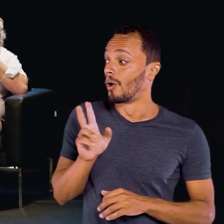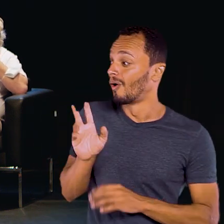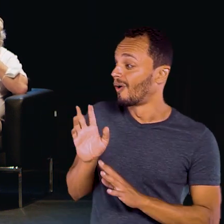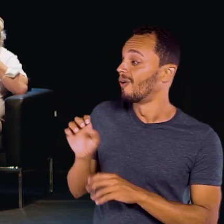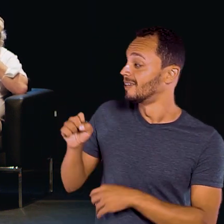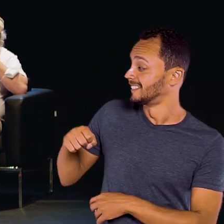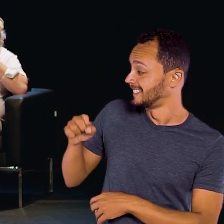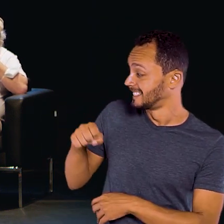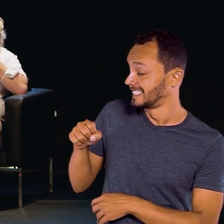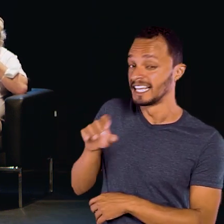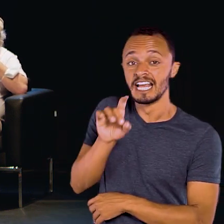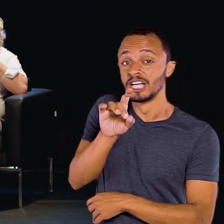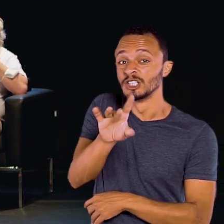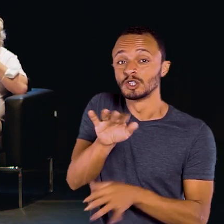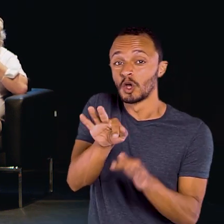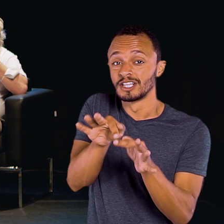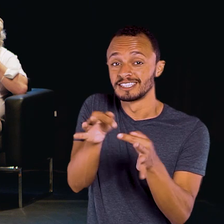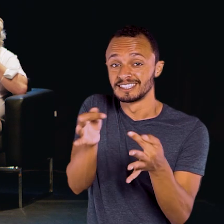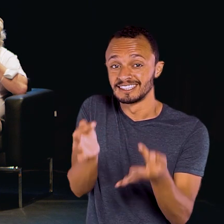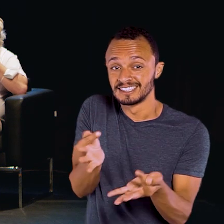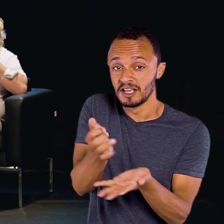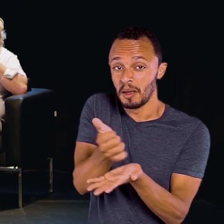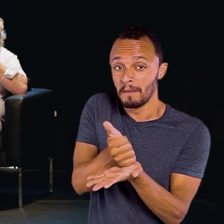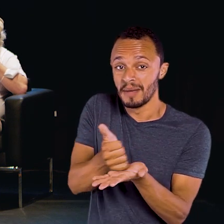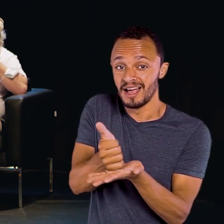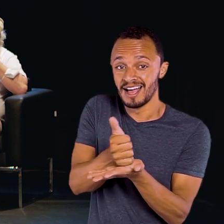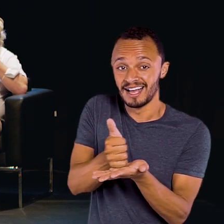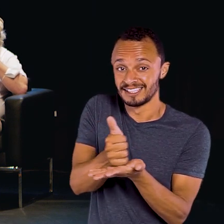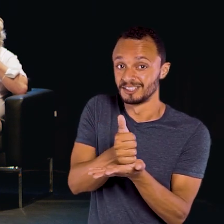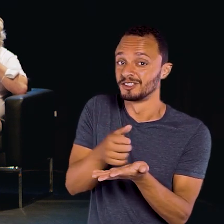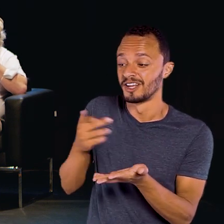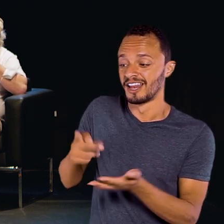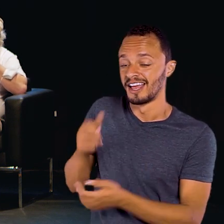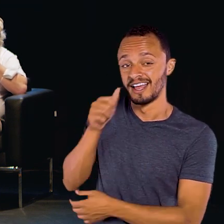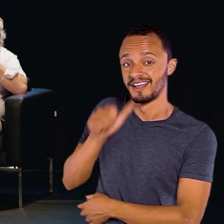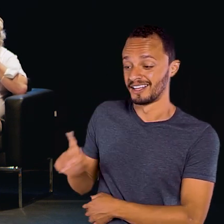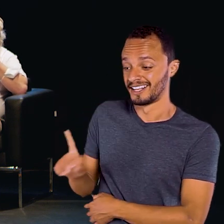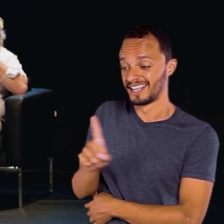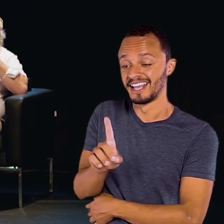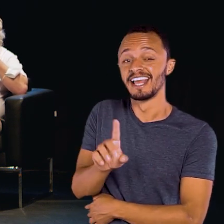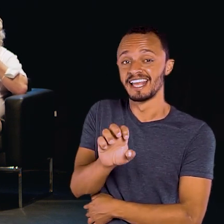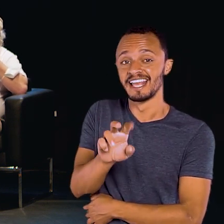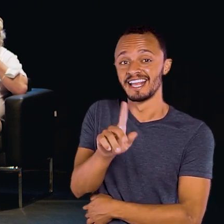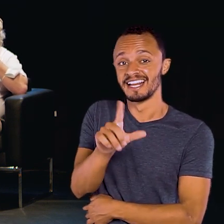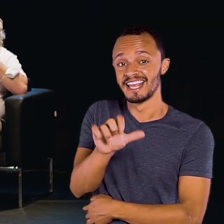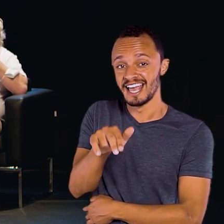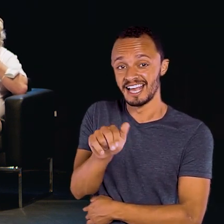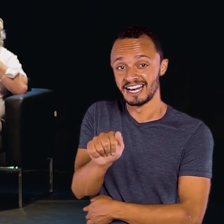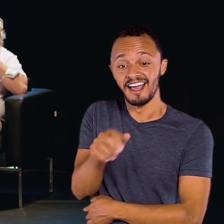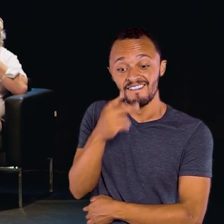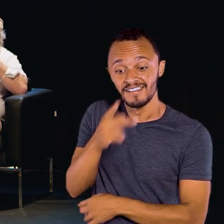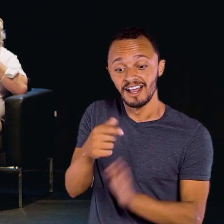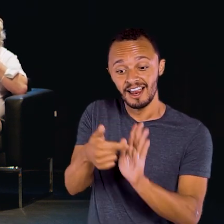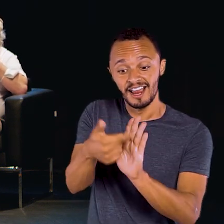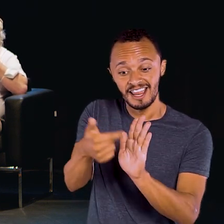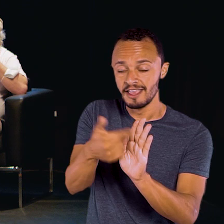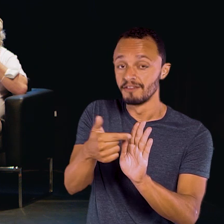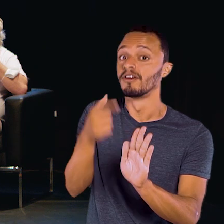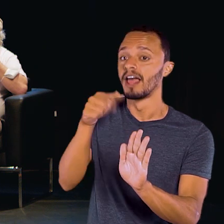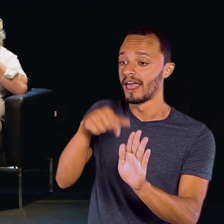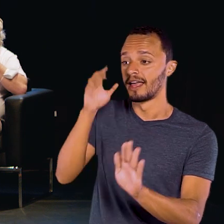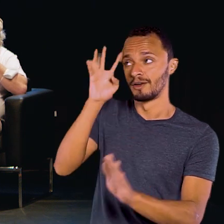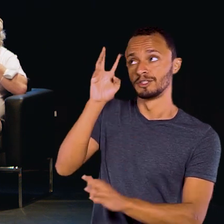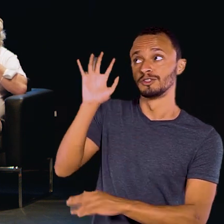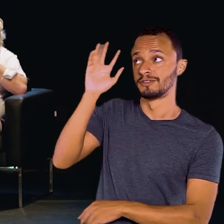a Eliana está falando dos livros, né? Mas, enfim, é uma viagem imensa. Eu agora acabei de escrever sobre o